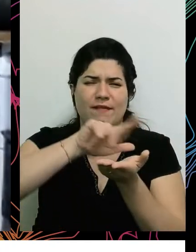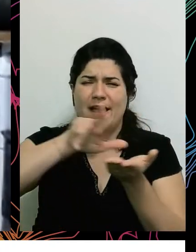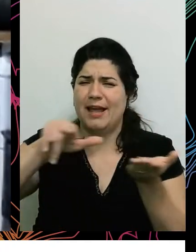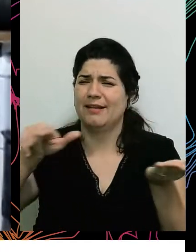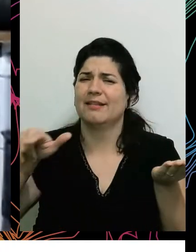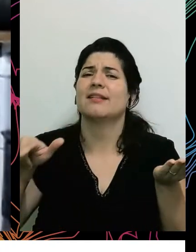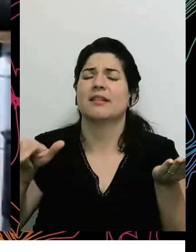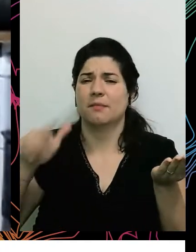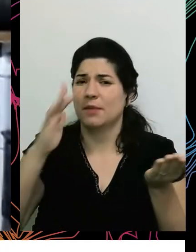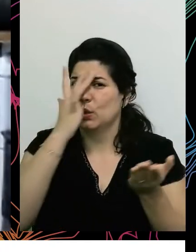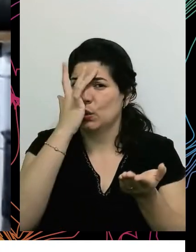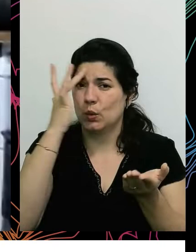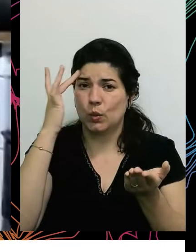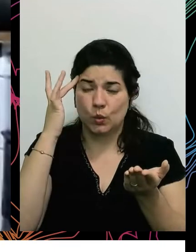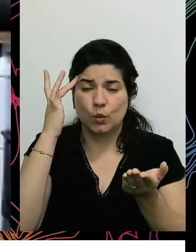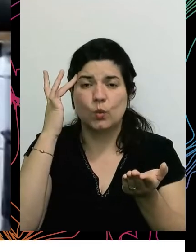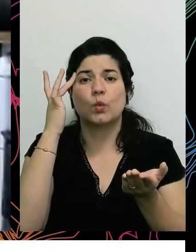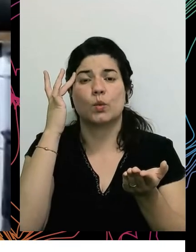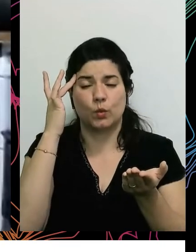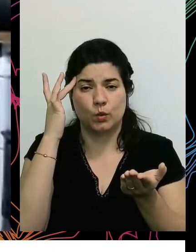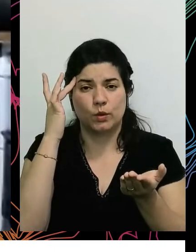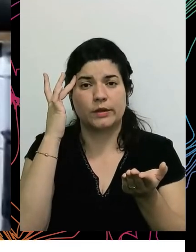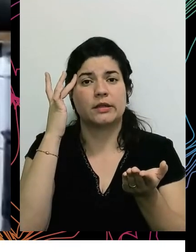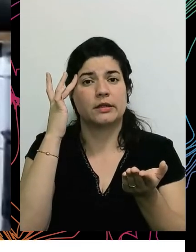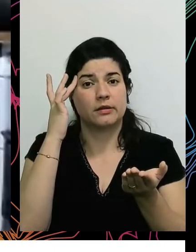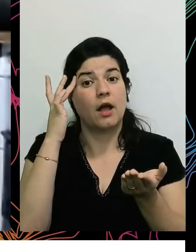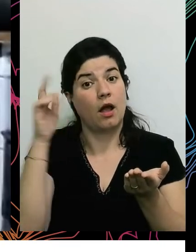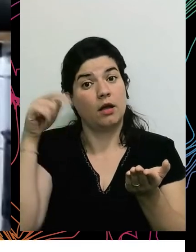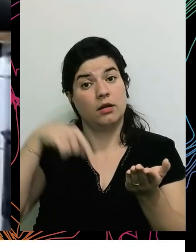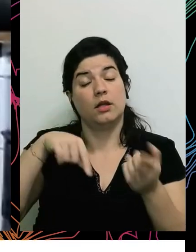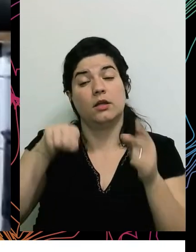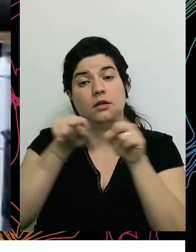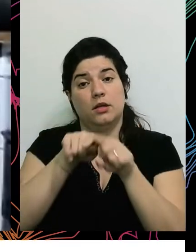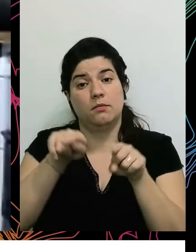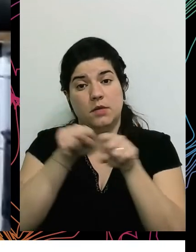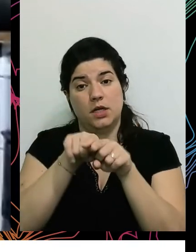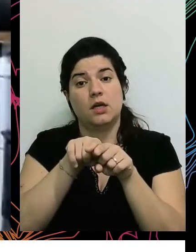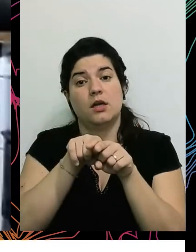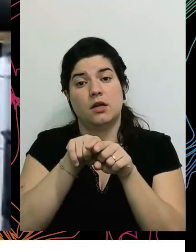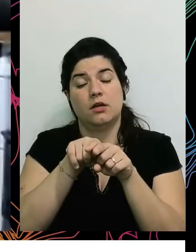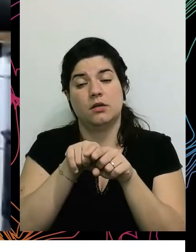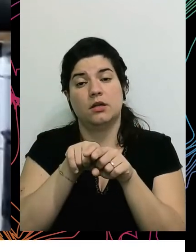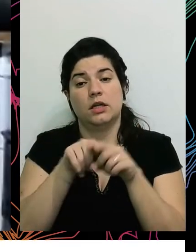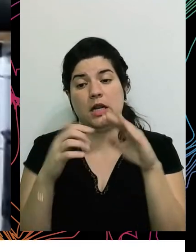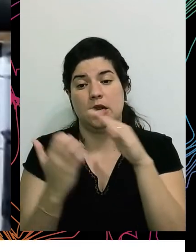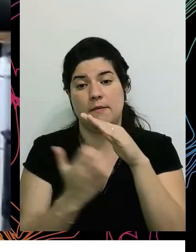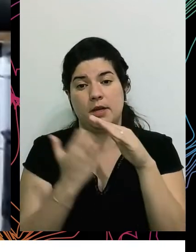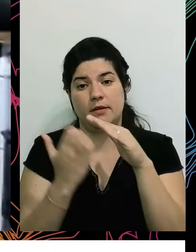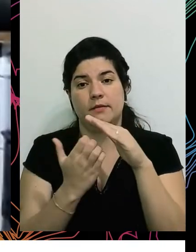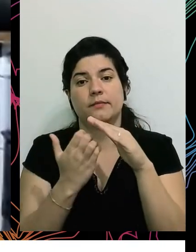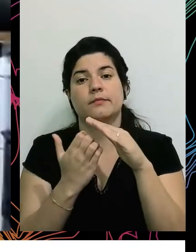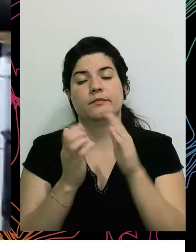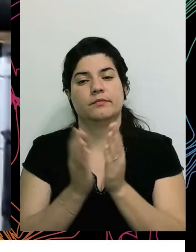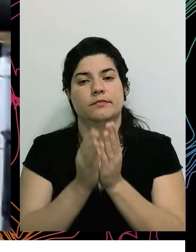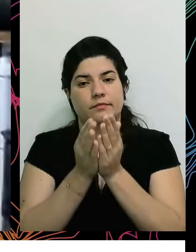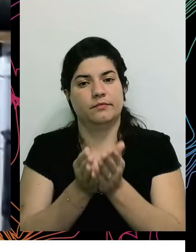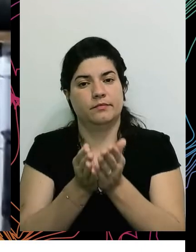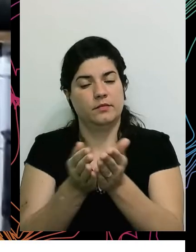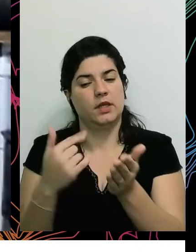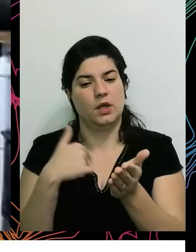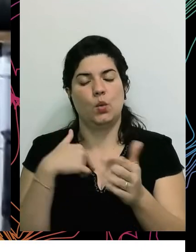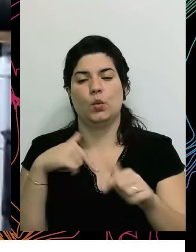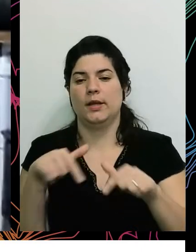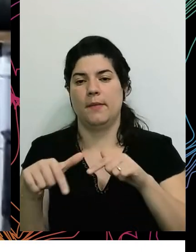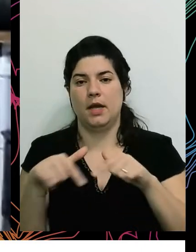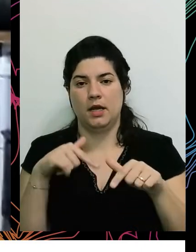diversas pessoas que estão em ponto, inclusive aqui na empresa, o navio onde eu trabalho,